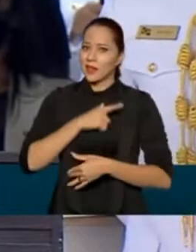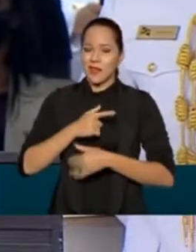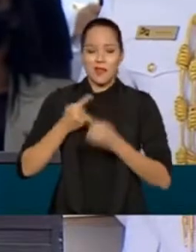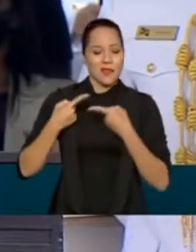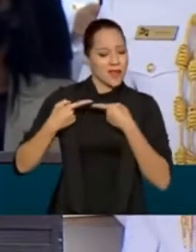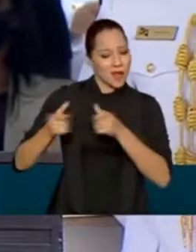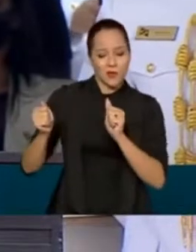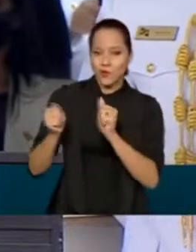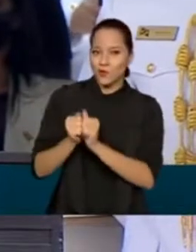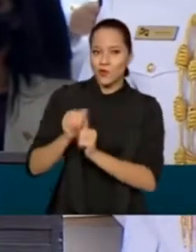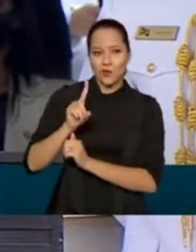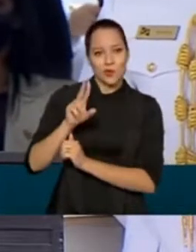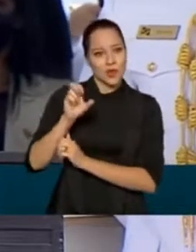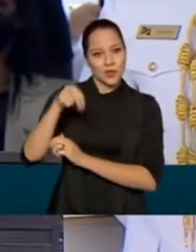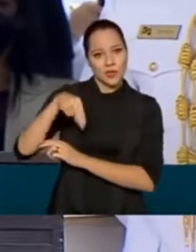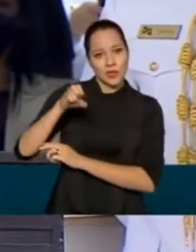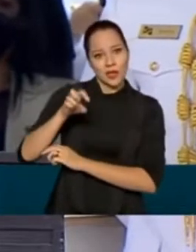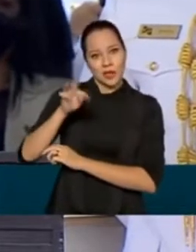precede,